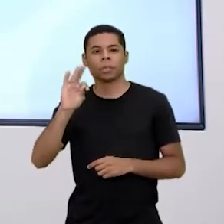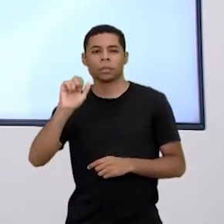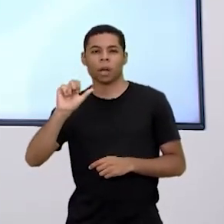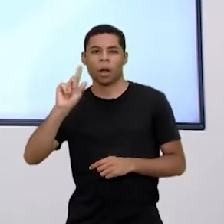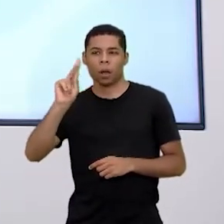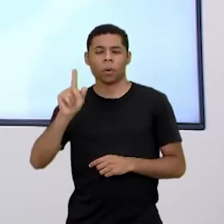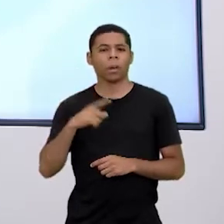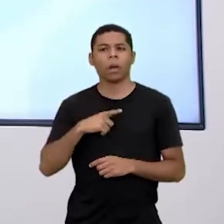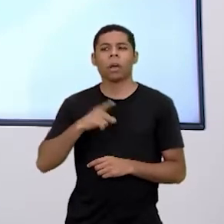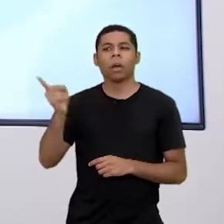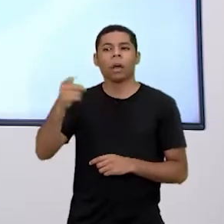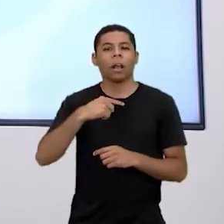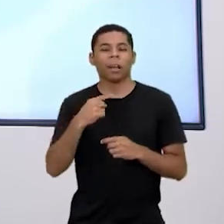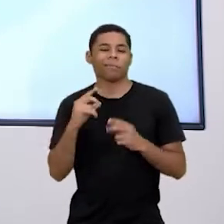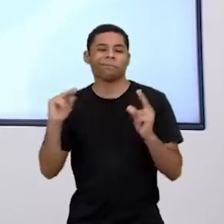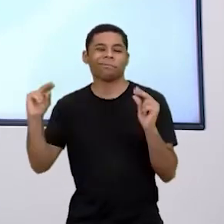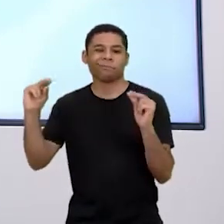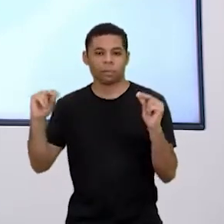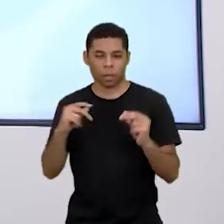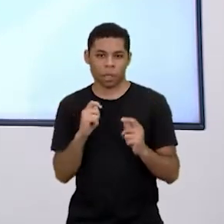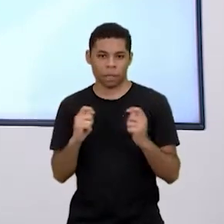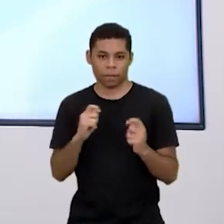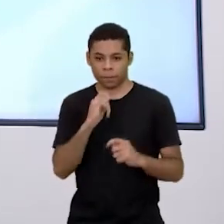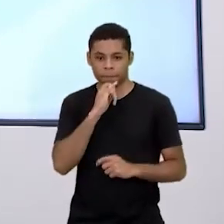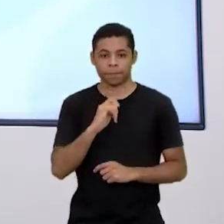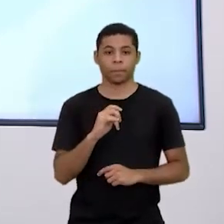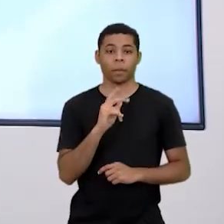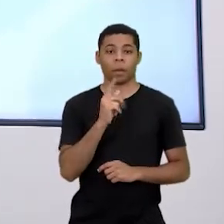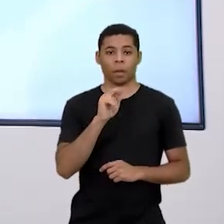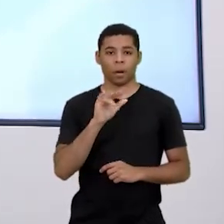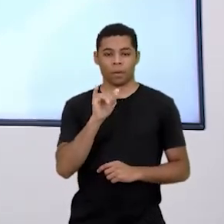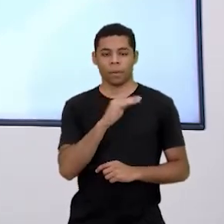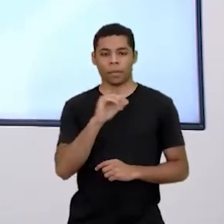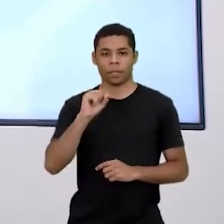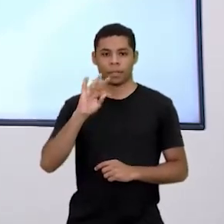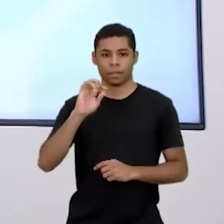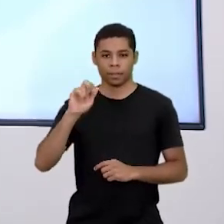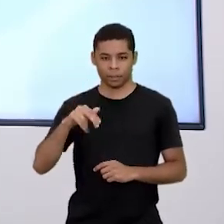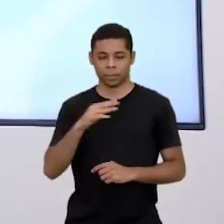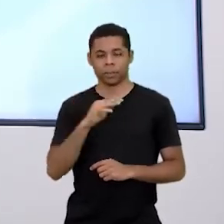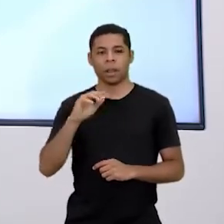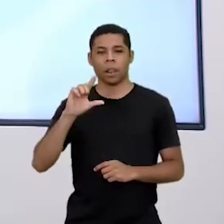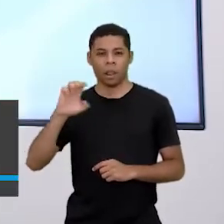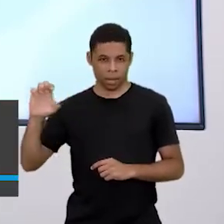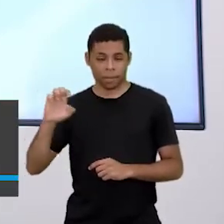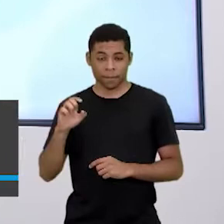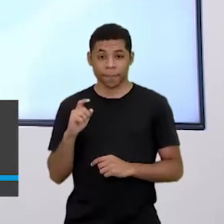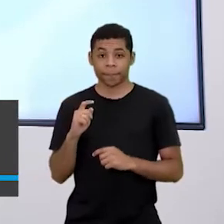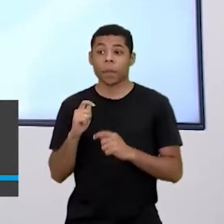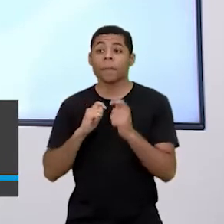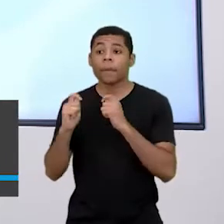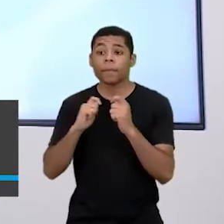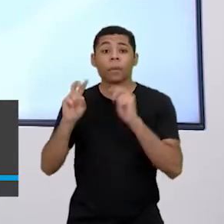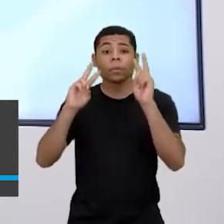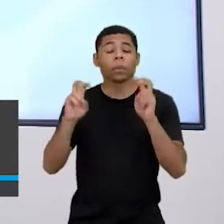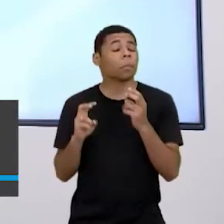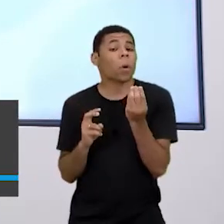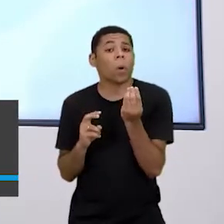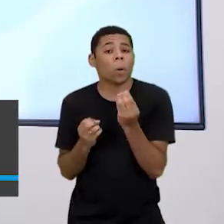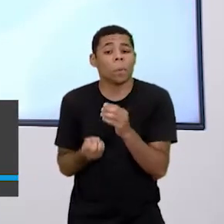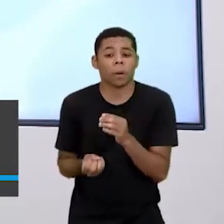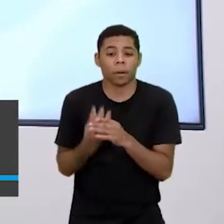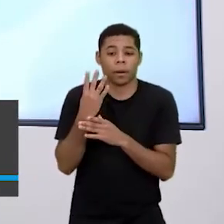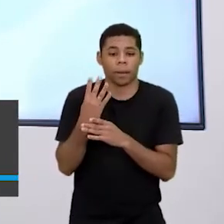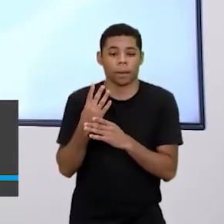Como é que eles fazem essa criação. Por exemplo, né, o Stan Lee, tem várias entrevistas dele que ele fala sobre como foi